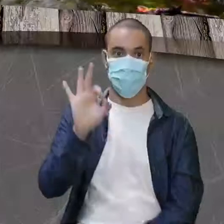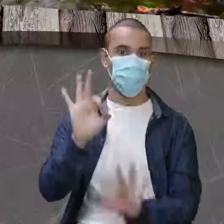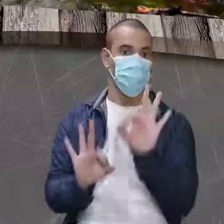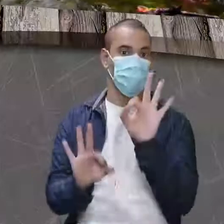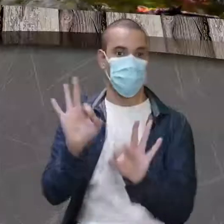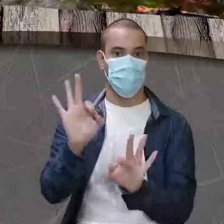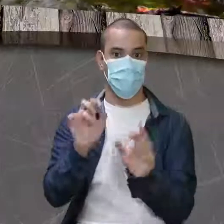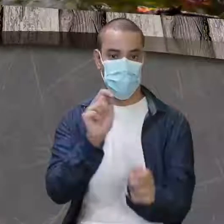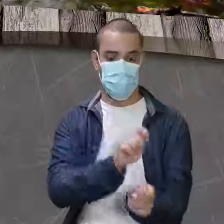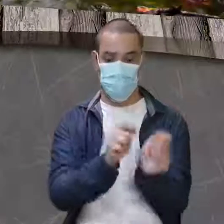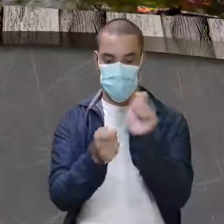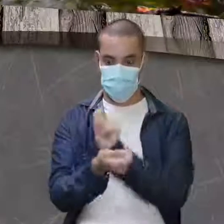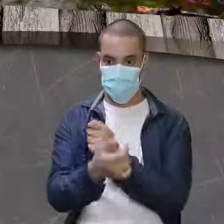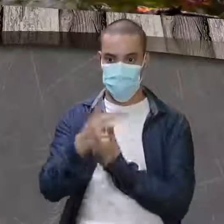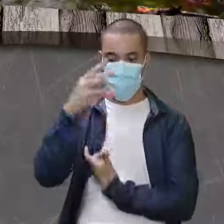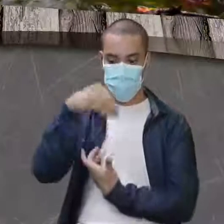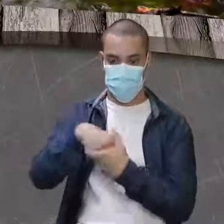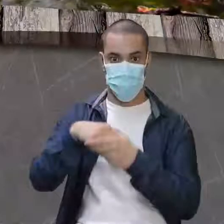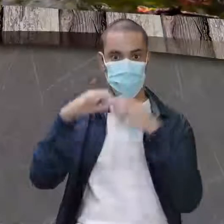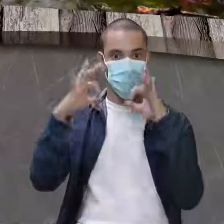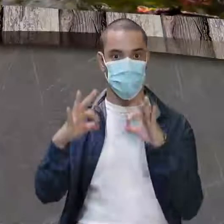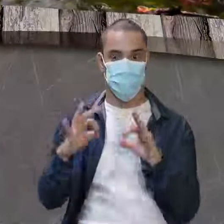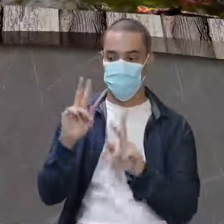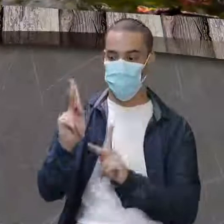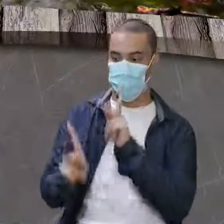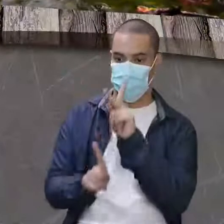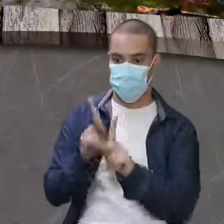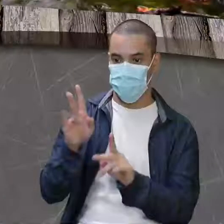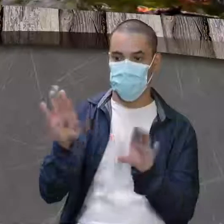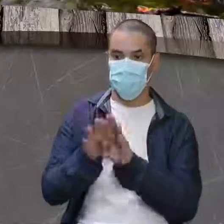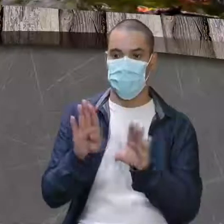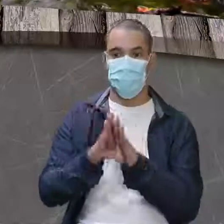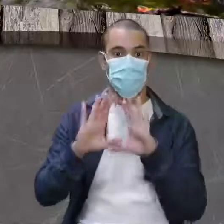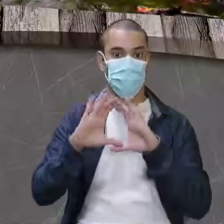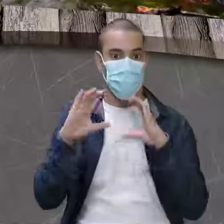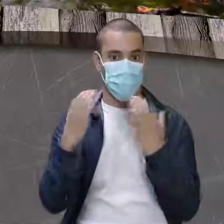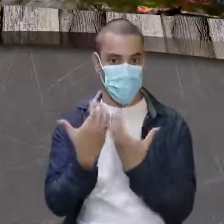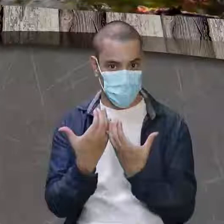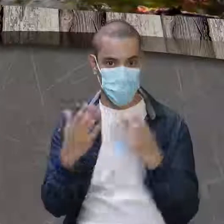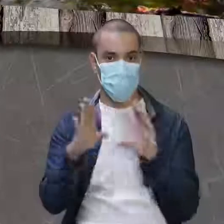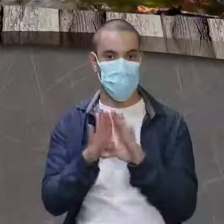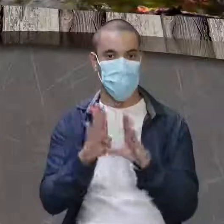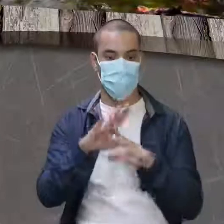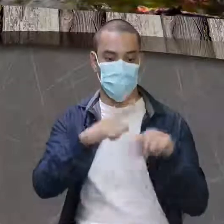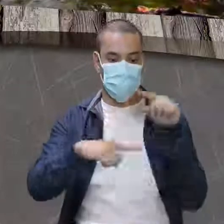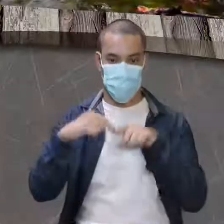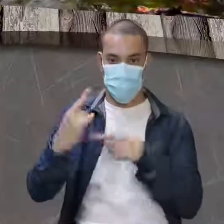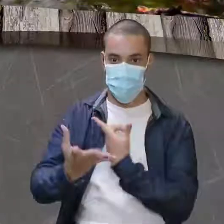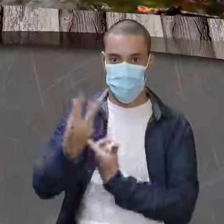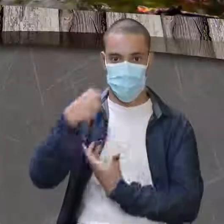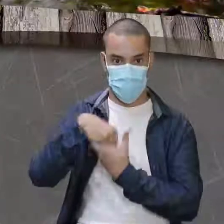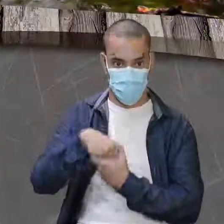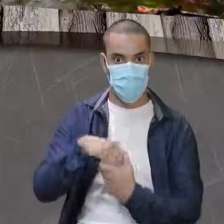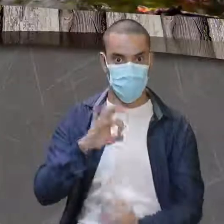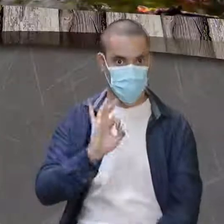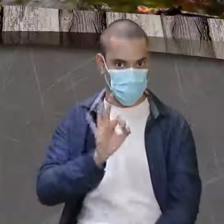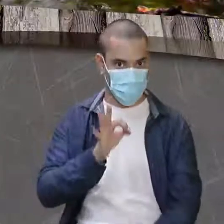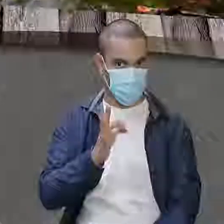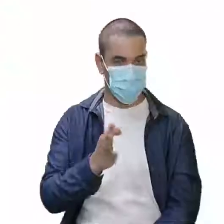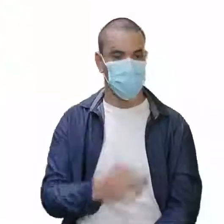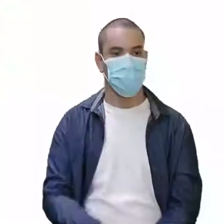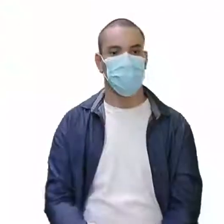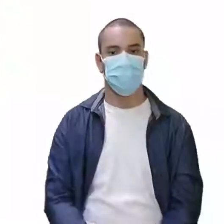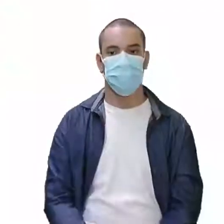ajuste adequado entre as populações, as comunidades e os seus elementos abióticos. Olha